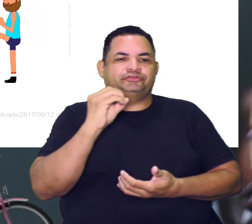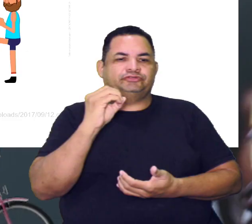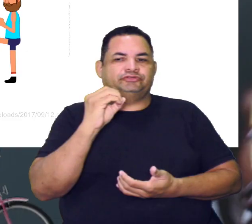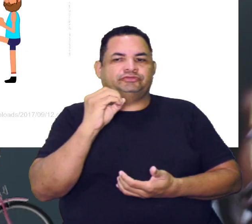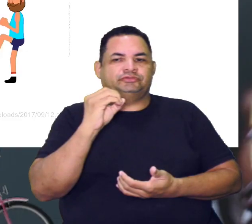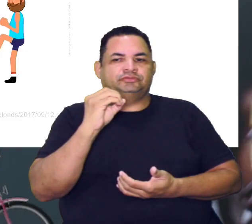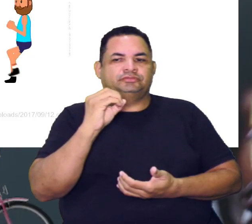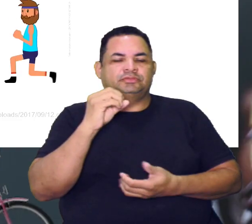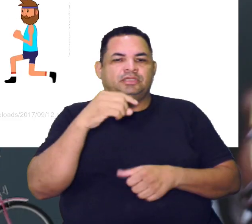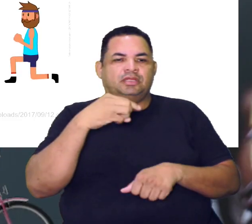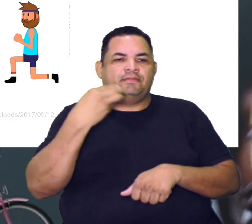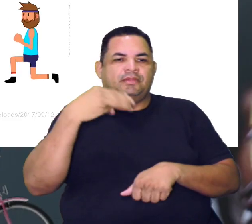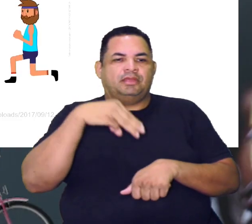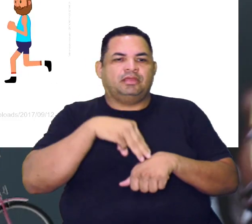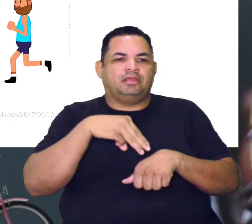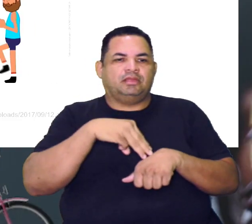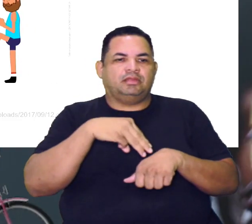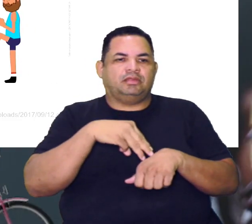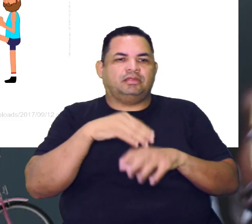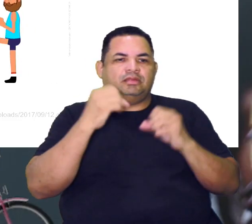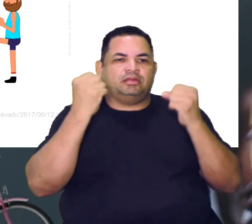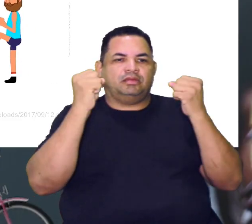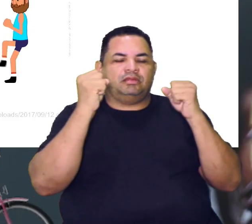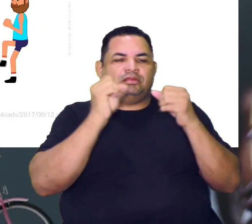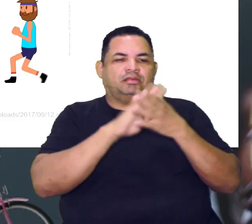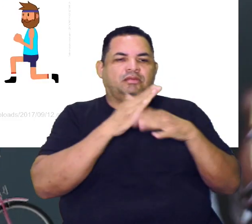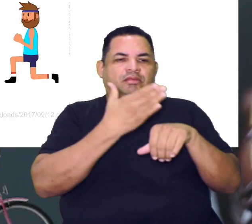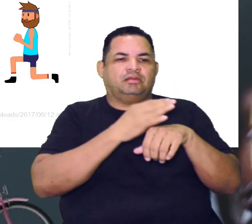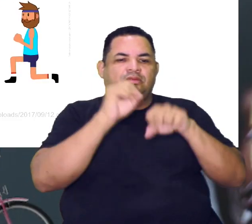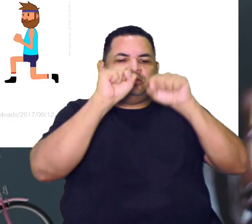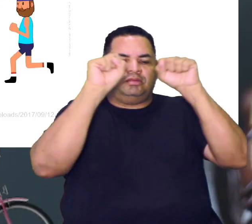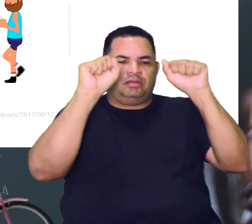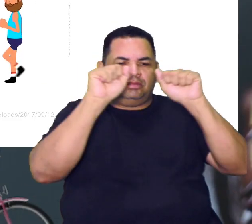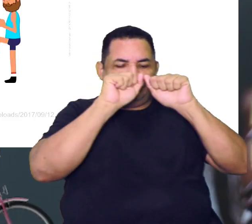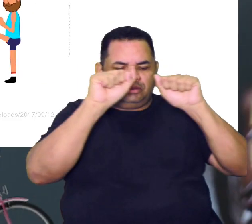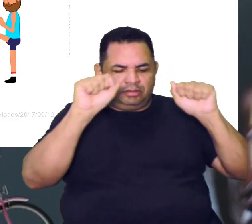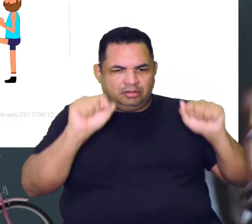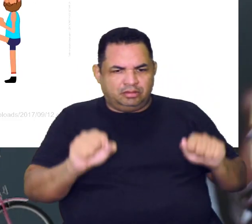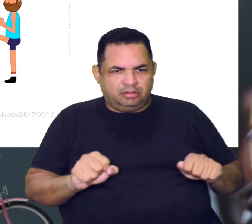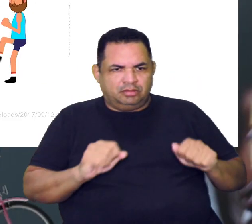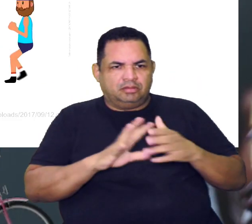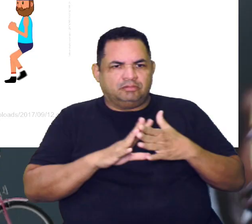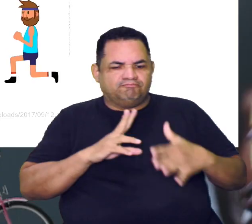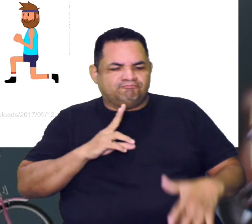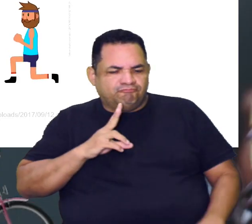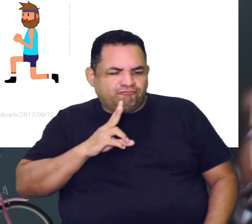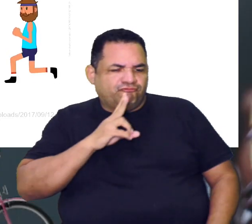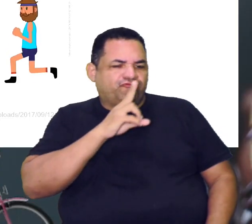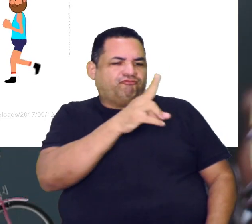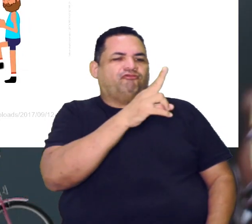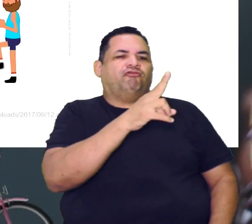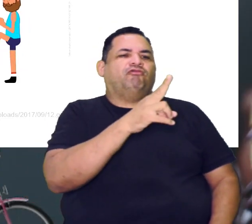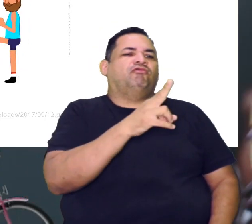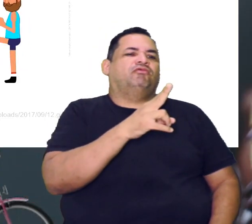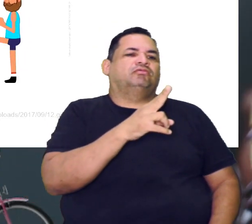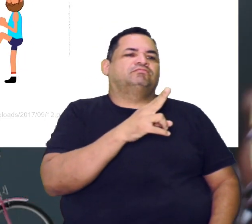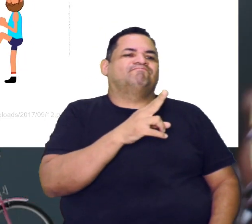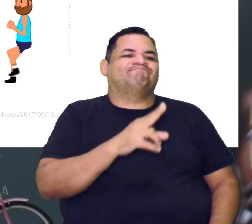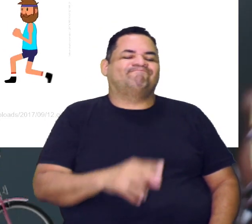sexta, de atividade física sistematizada, de intensidade mais vigorosa, aquela que puxa. Mas